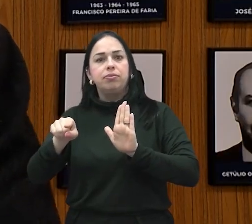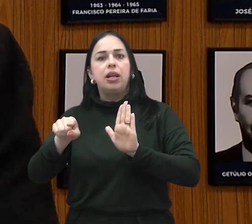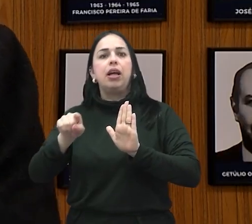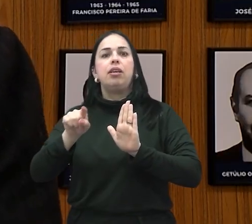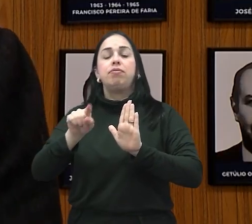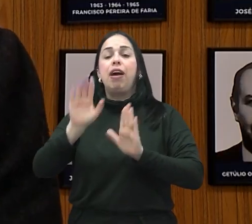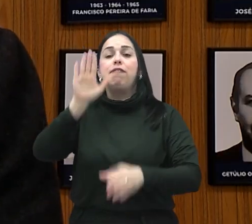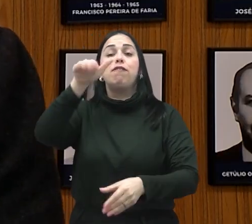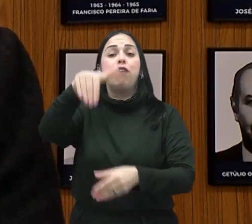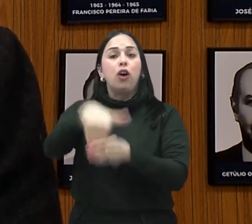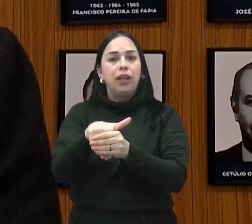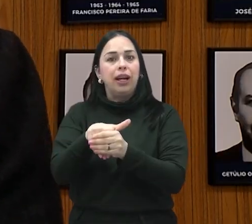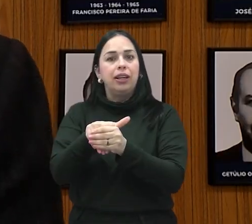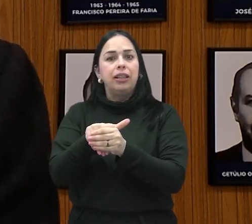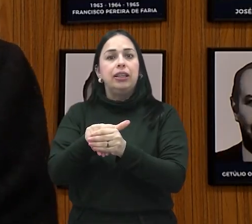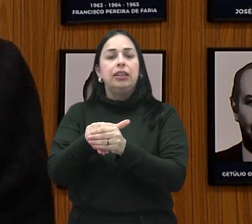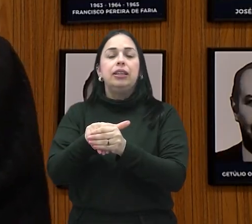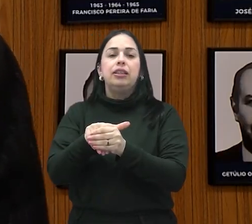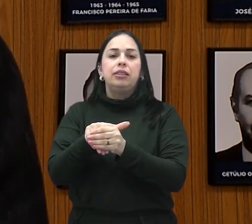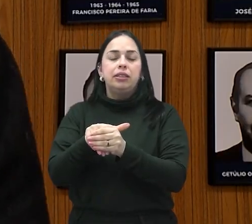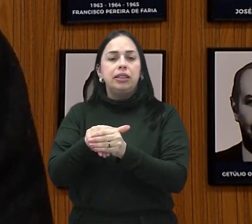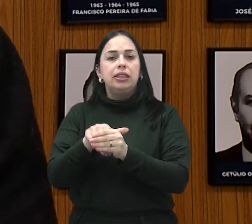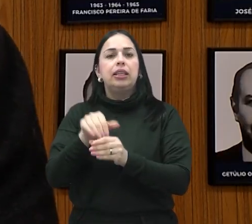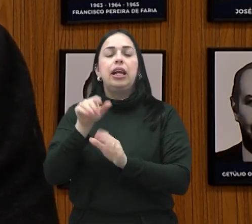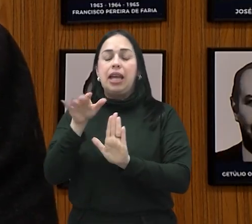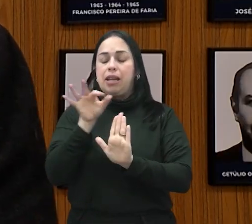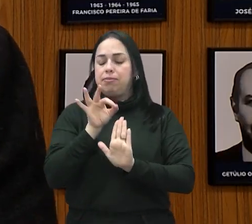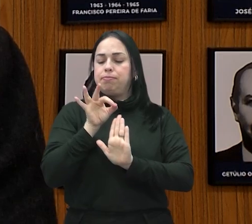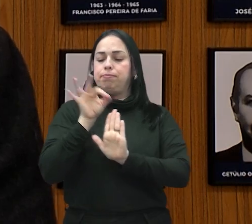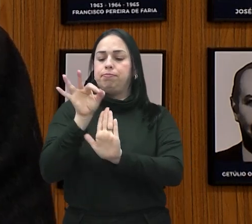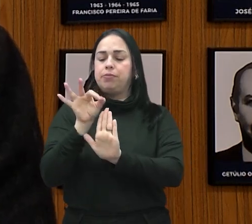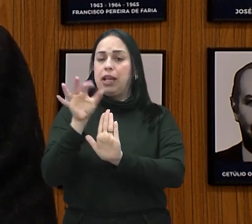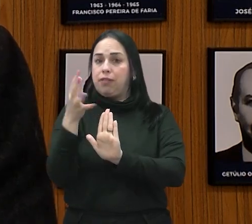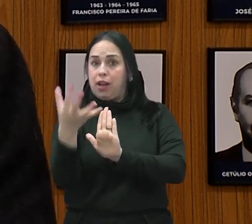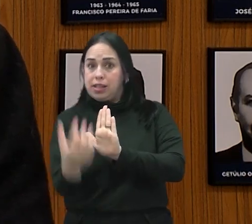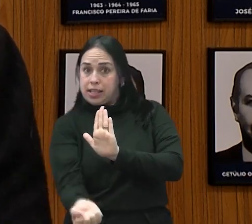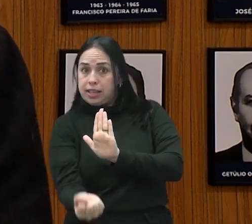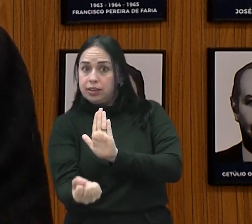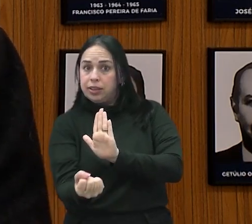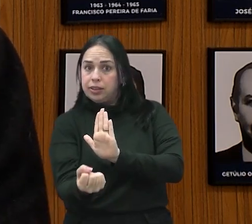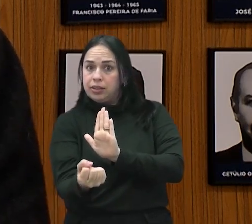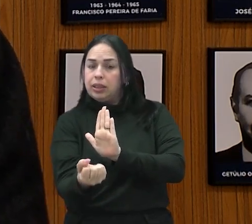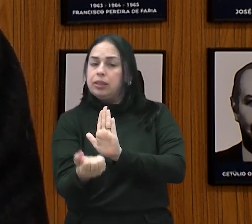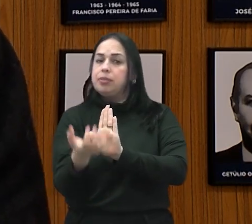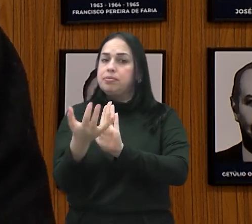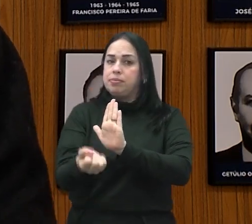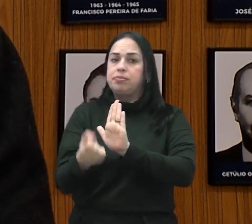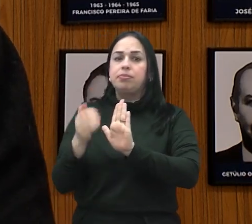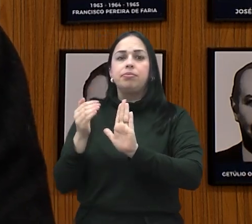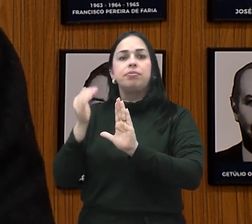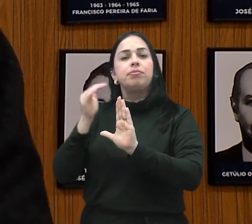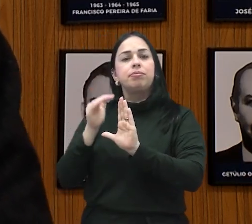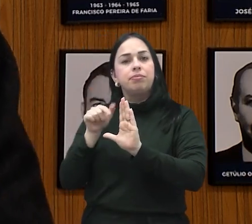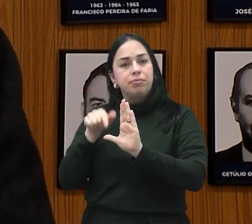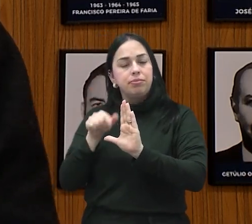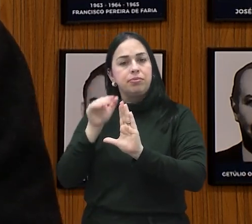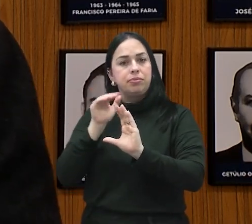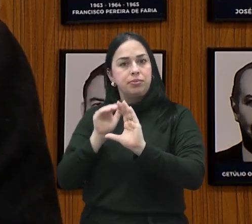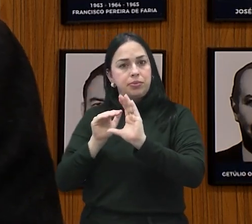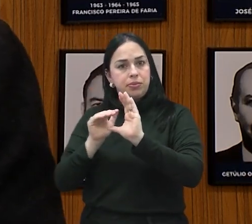vai levar a votação e, por maioria simples, aquele requerimento que foi realizado, ele vai